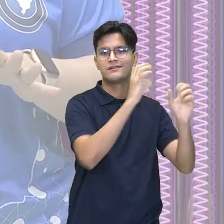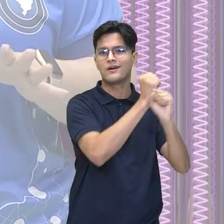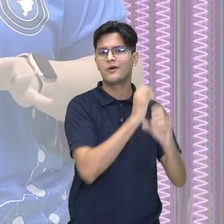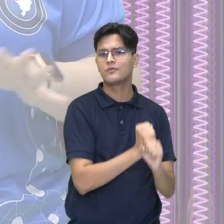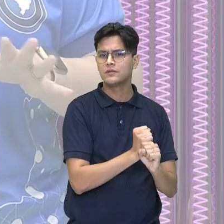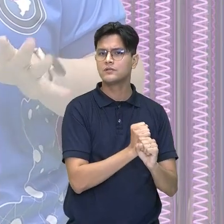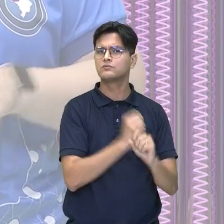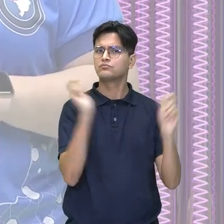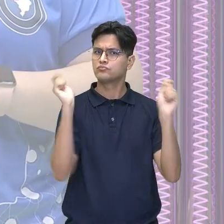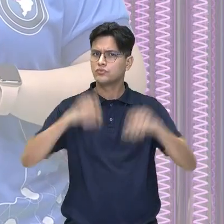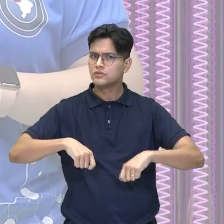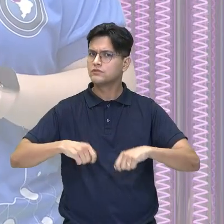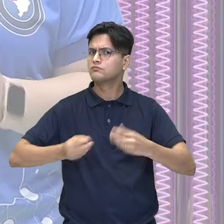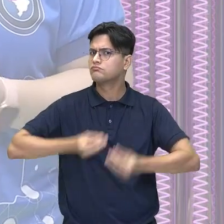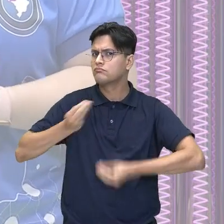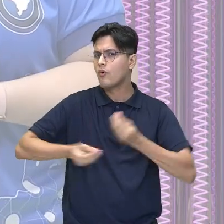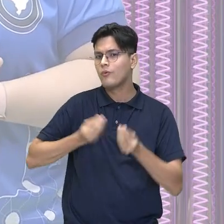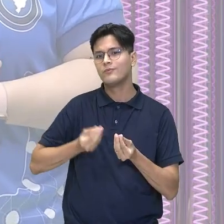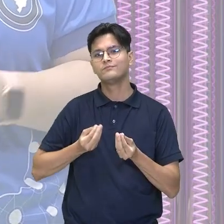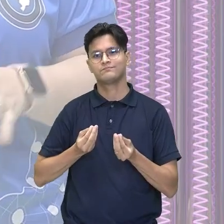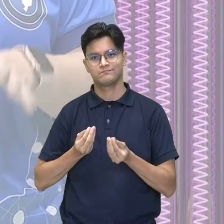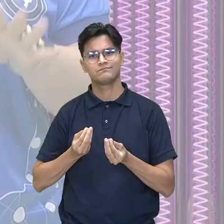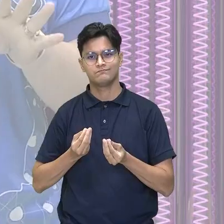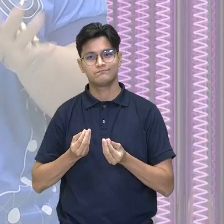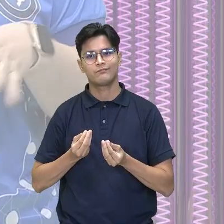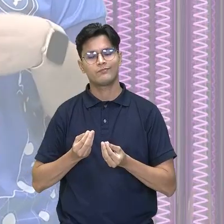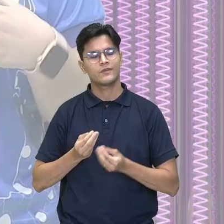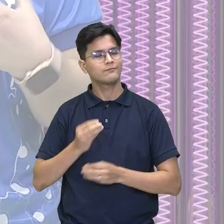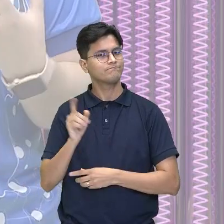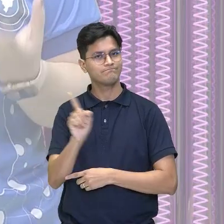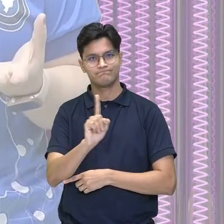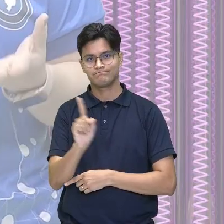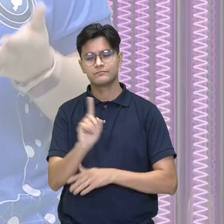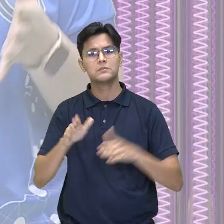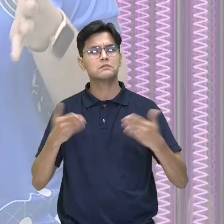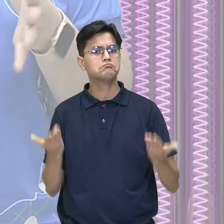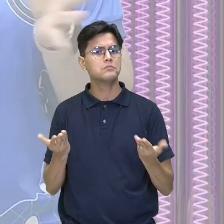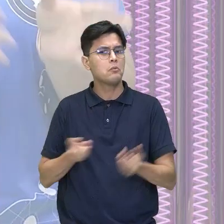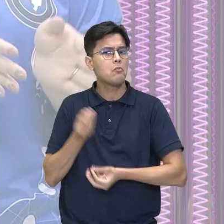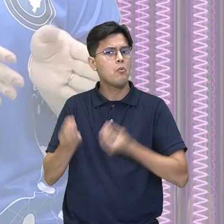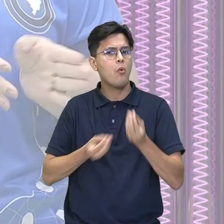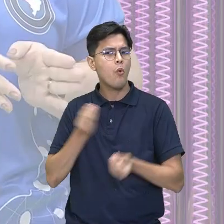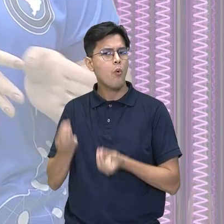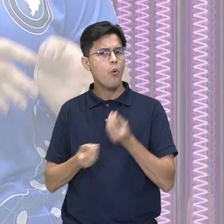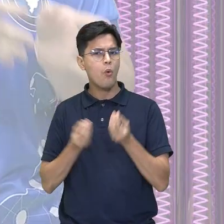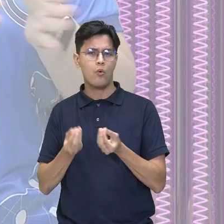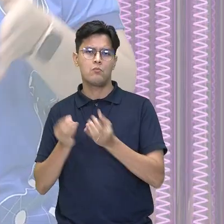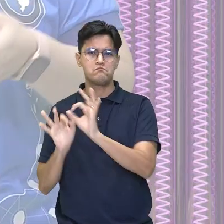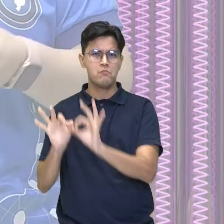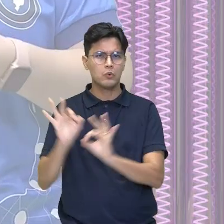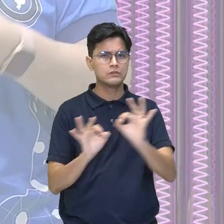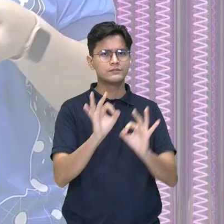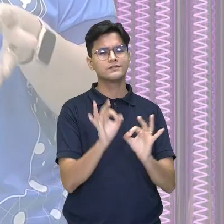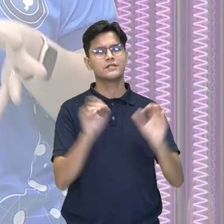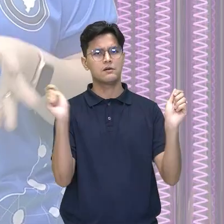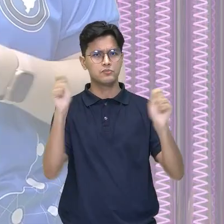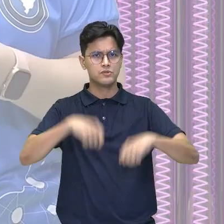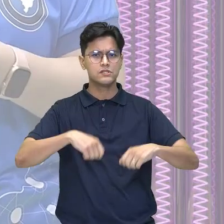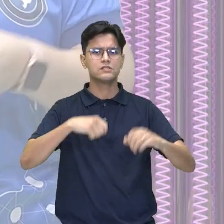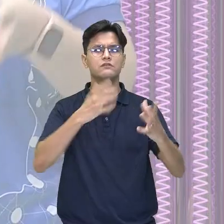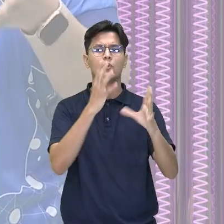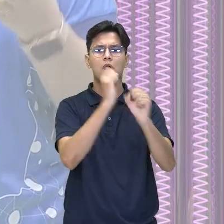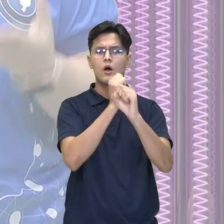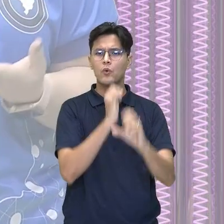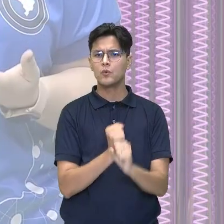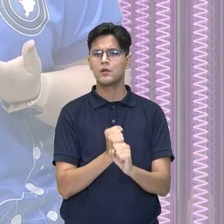contas do jeito que está? Não, a gente não pode, né? Para a gente fazer essas operações, né, adicionar e depois